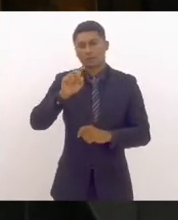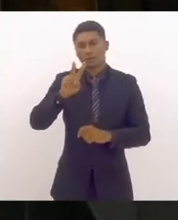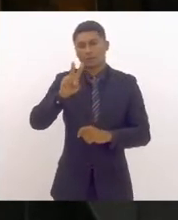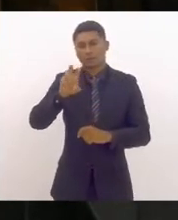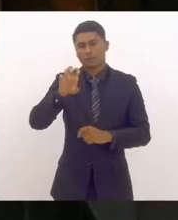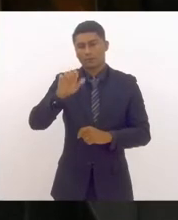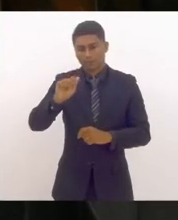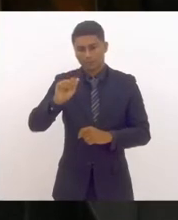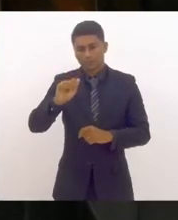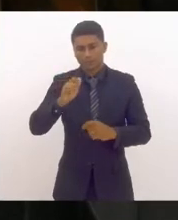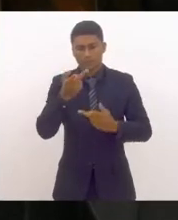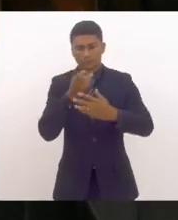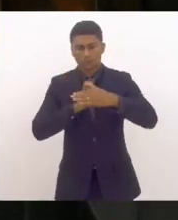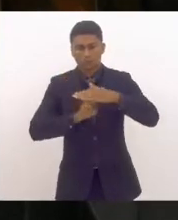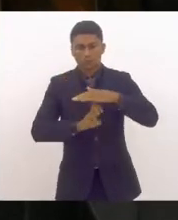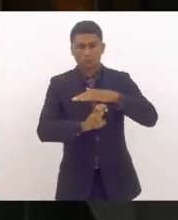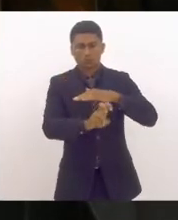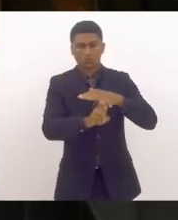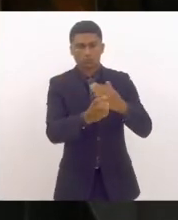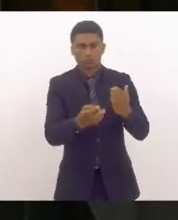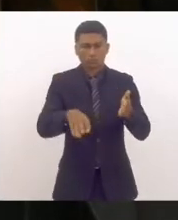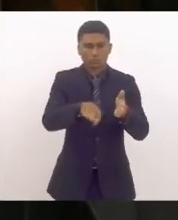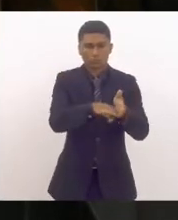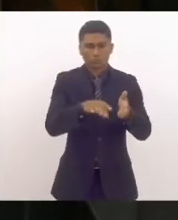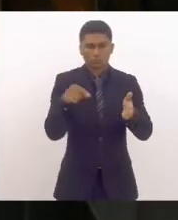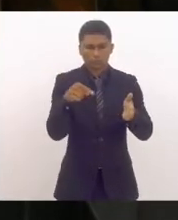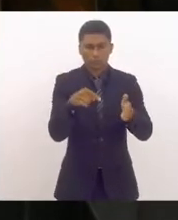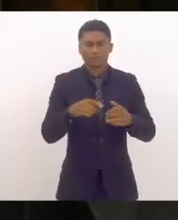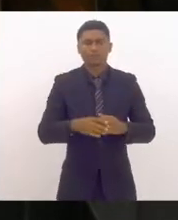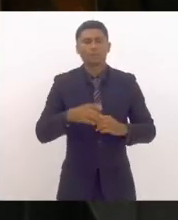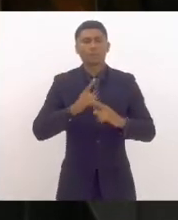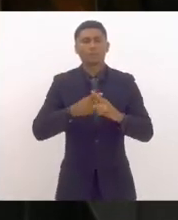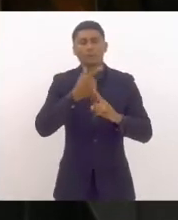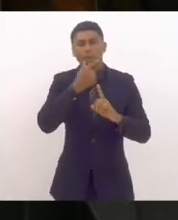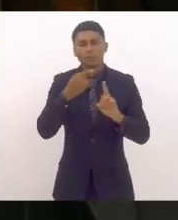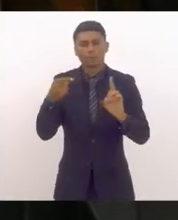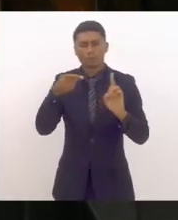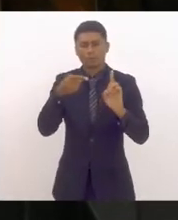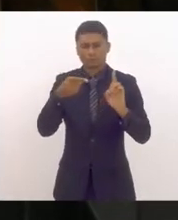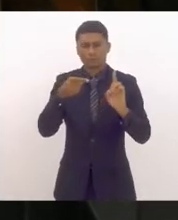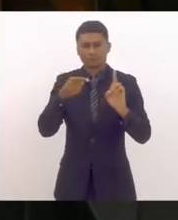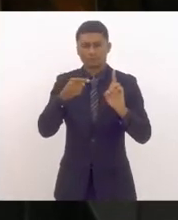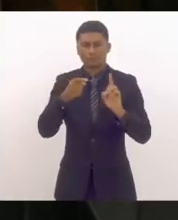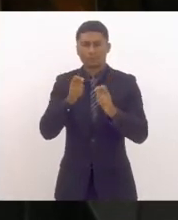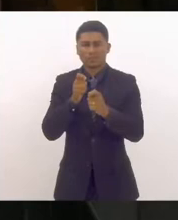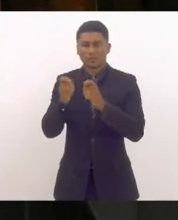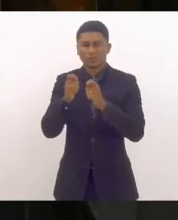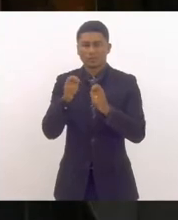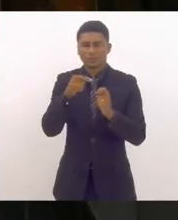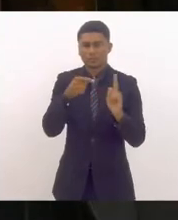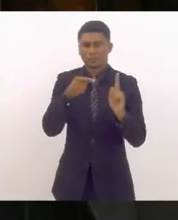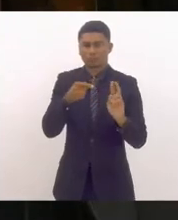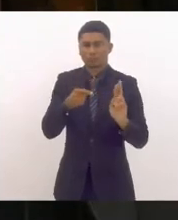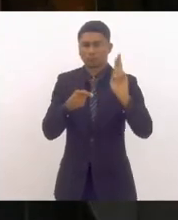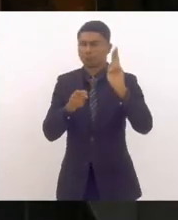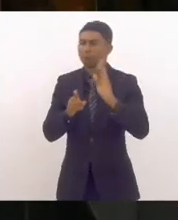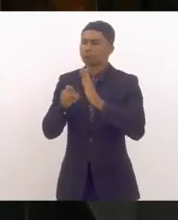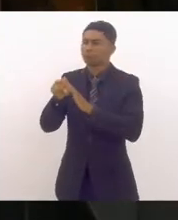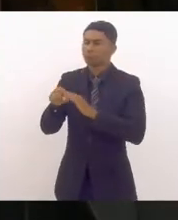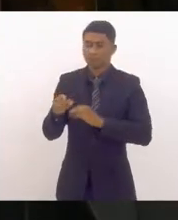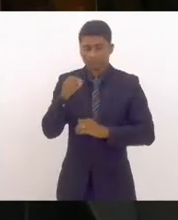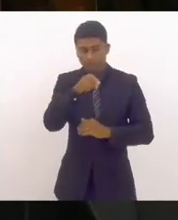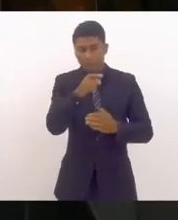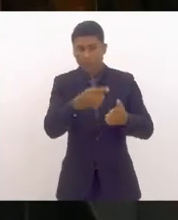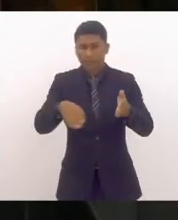o Edimilson Ávila fez ao pergunta o Cláudio Castro se ele iria concluir a